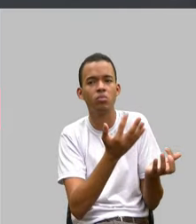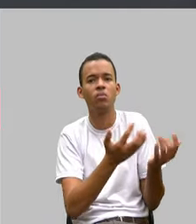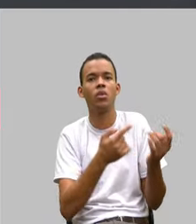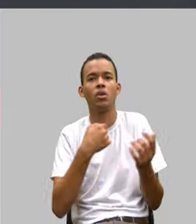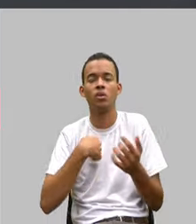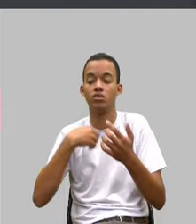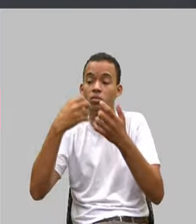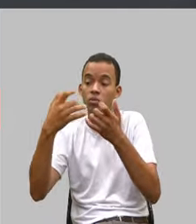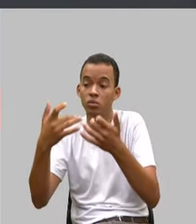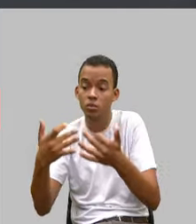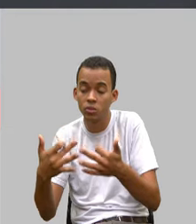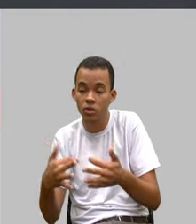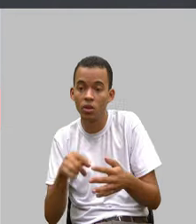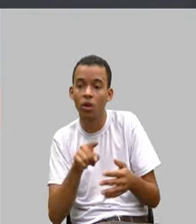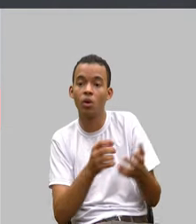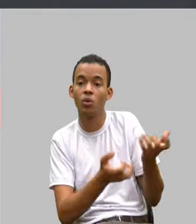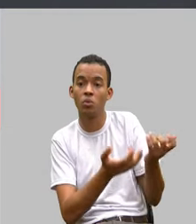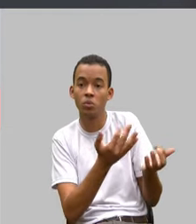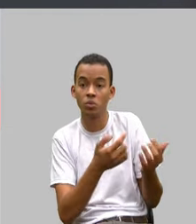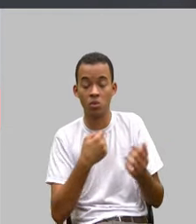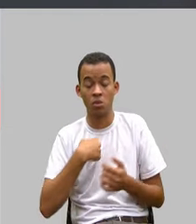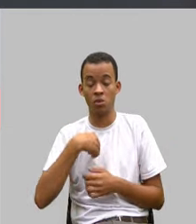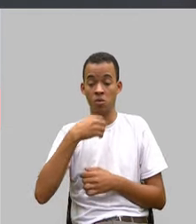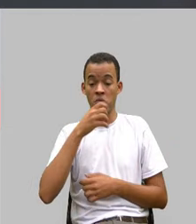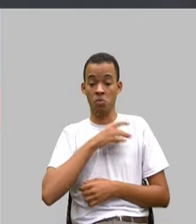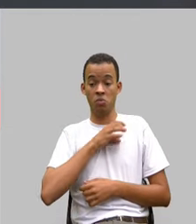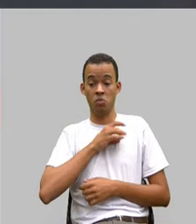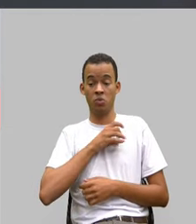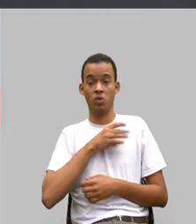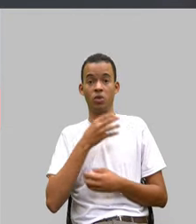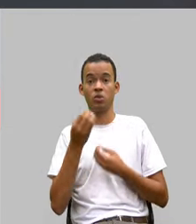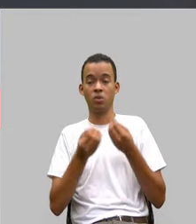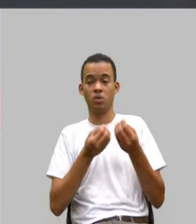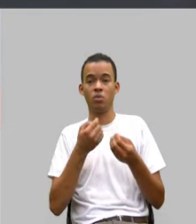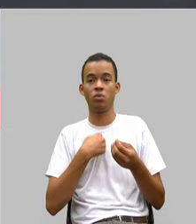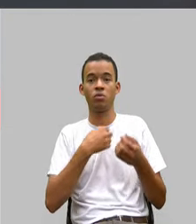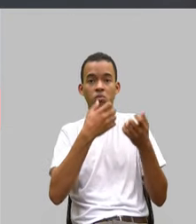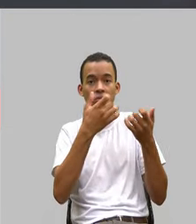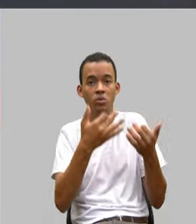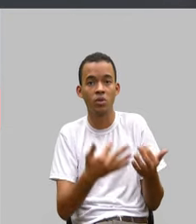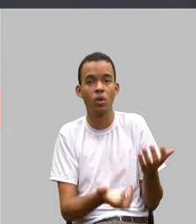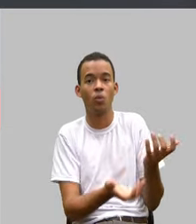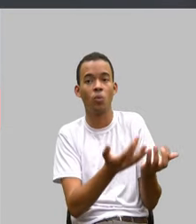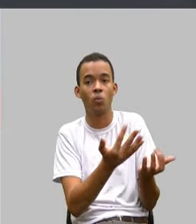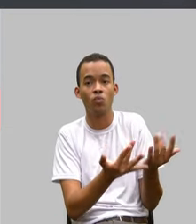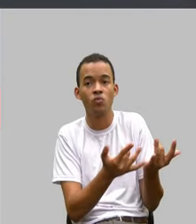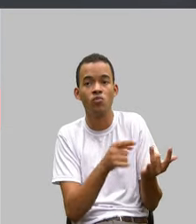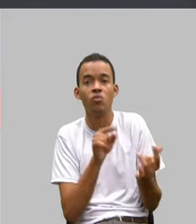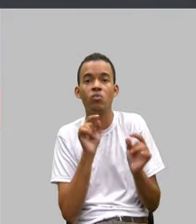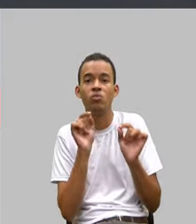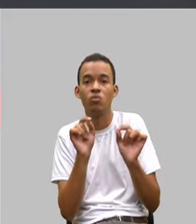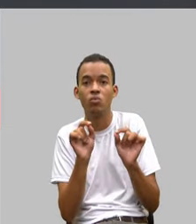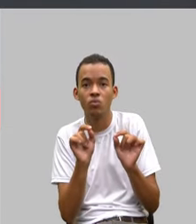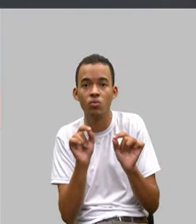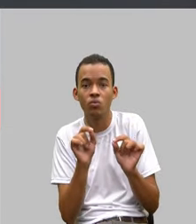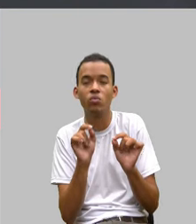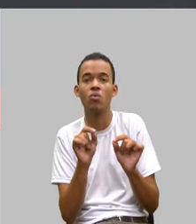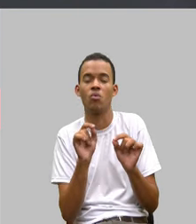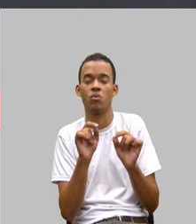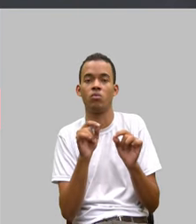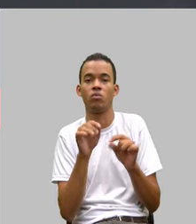medo desse desses acidentes Né tava explicando para ele o que era fogo estava ali com ele e e do lado